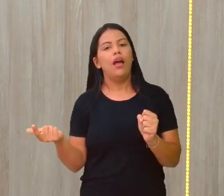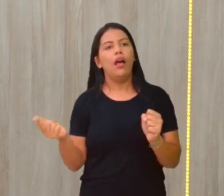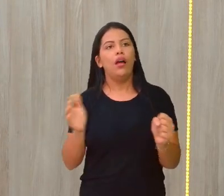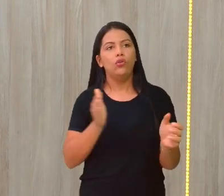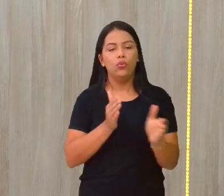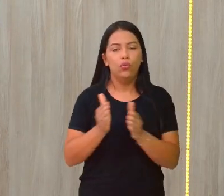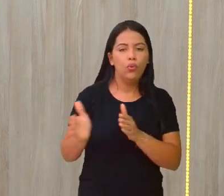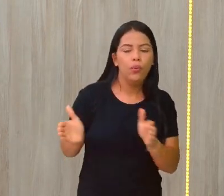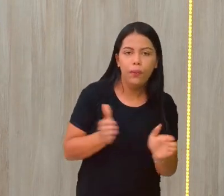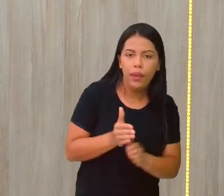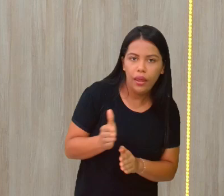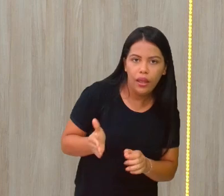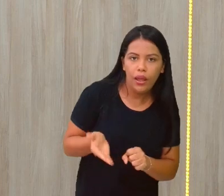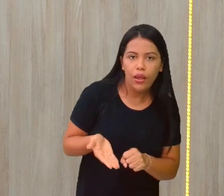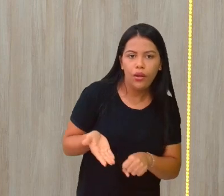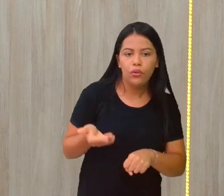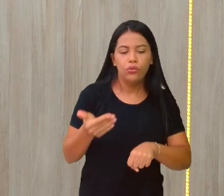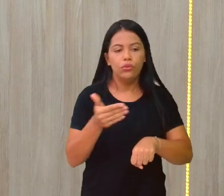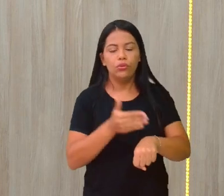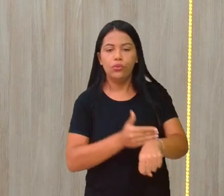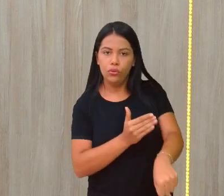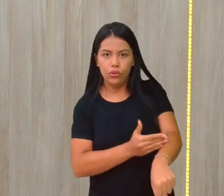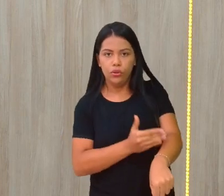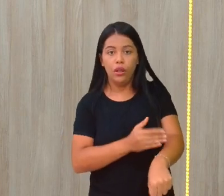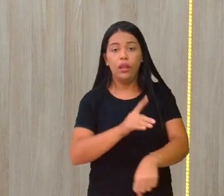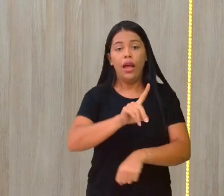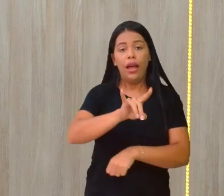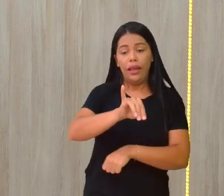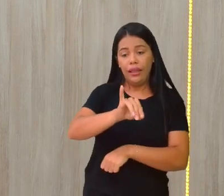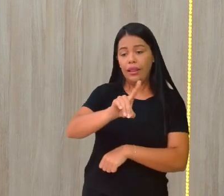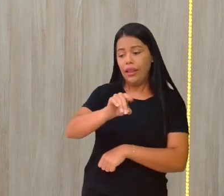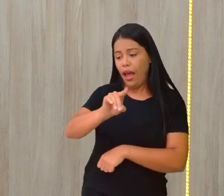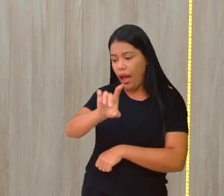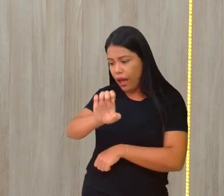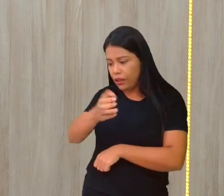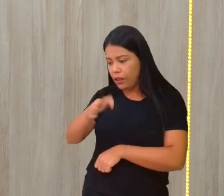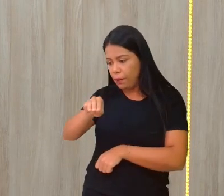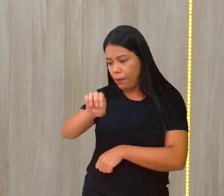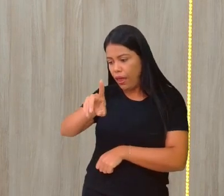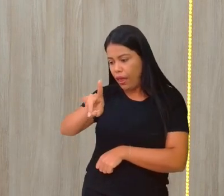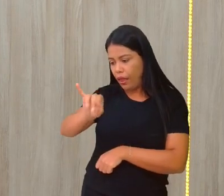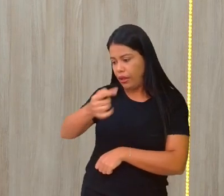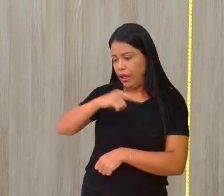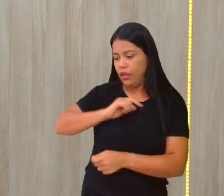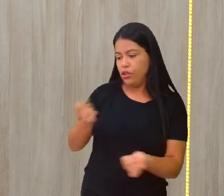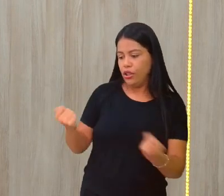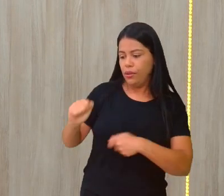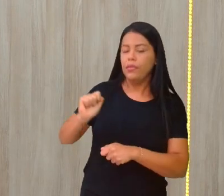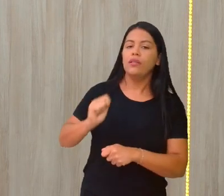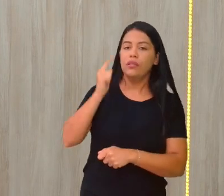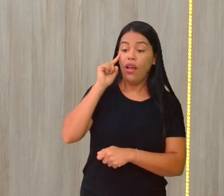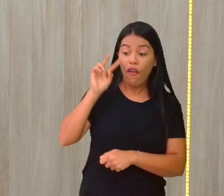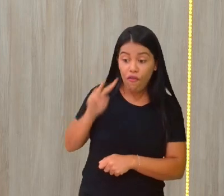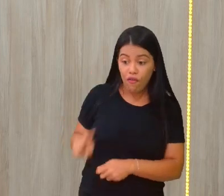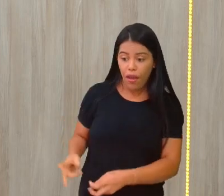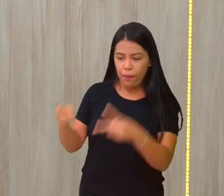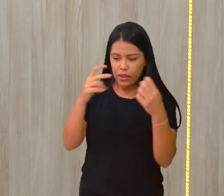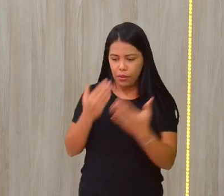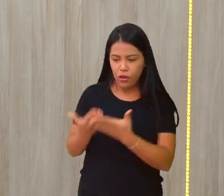cá. Então, são coisas que a gente tem que tratar como cultura, como ciência, como